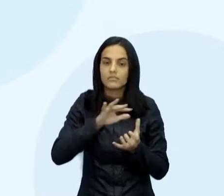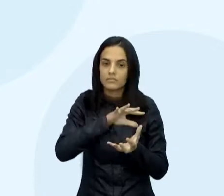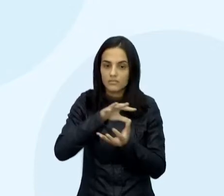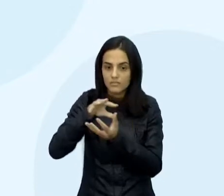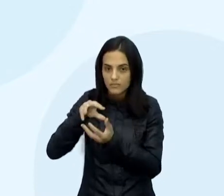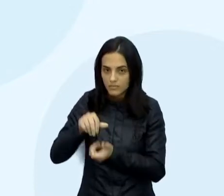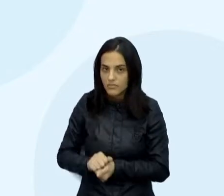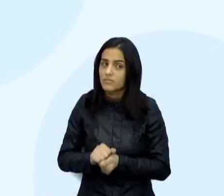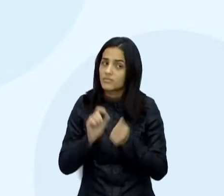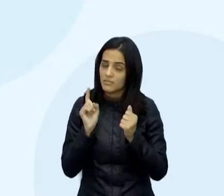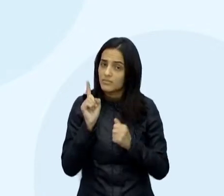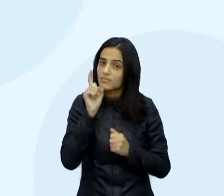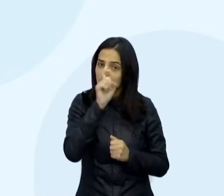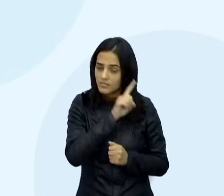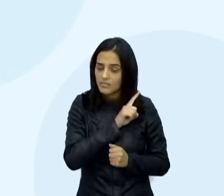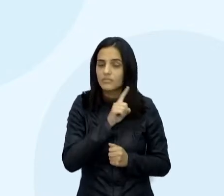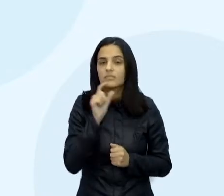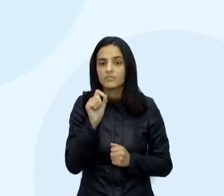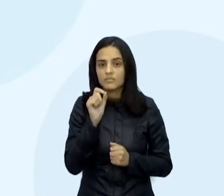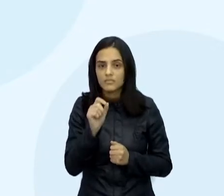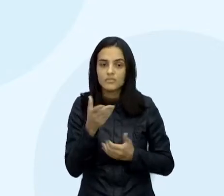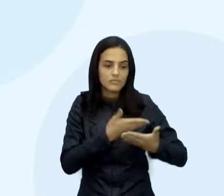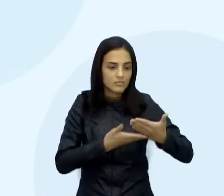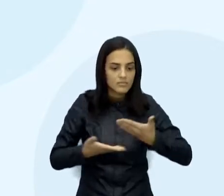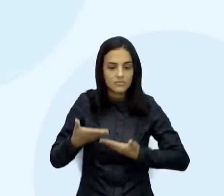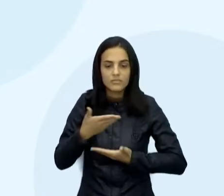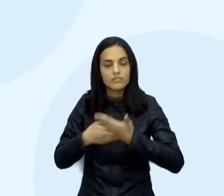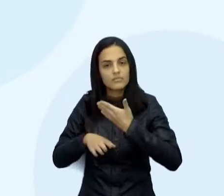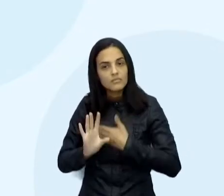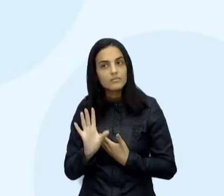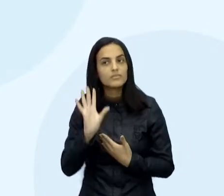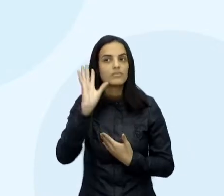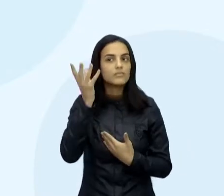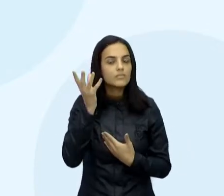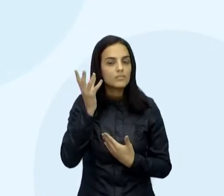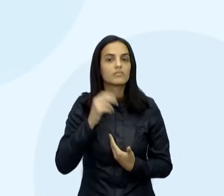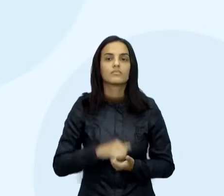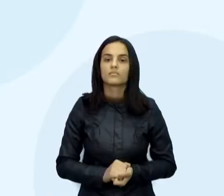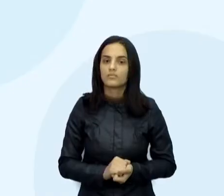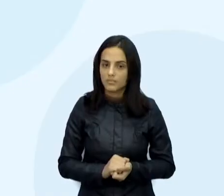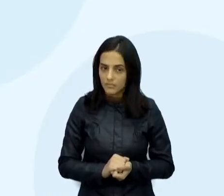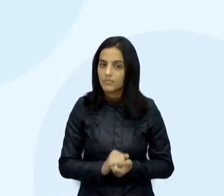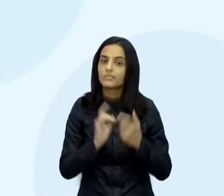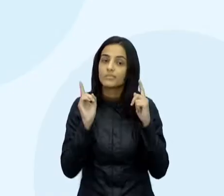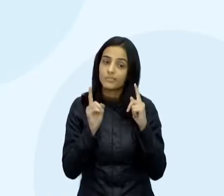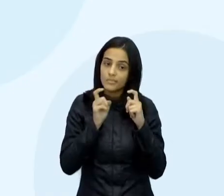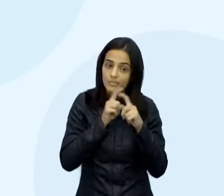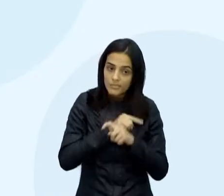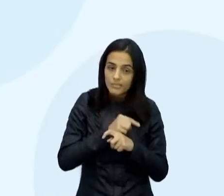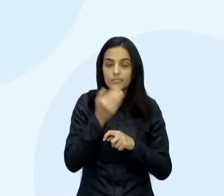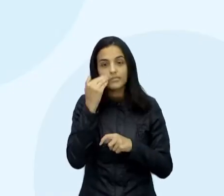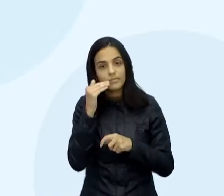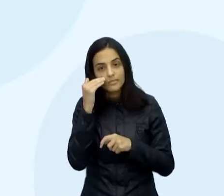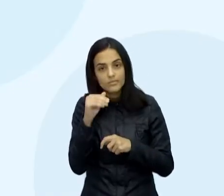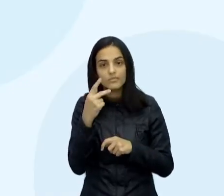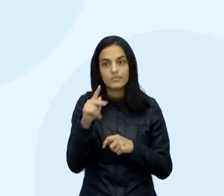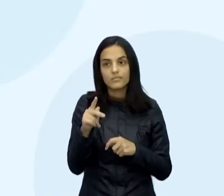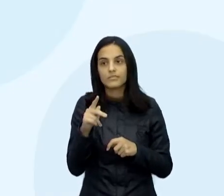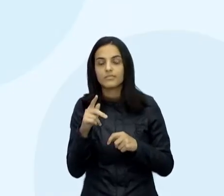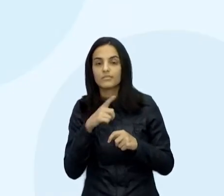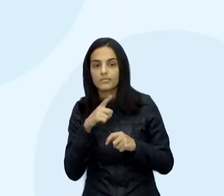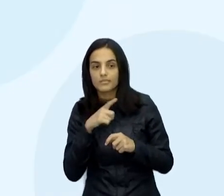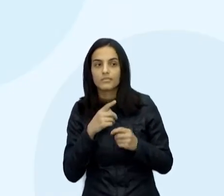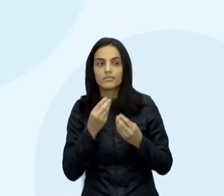um sistema complexo, cujas interações acontecem de maneira sutil, o que dificulta a compreensão do seu